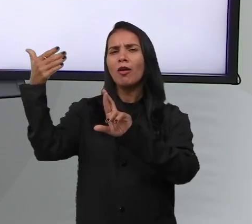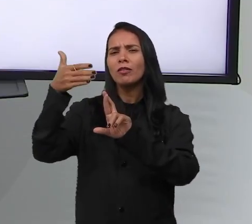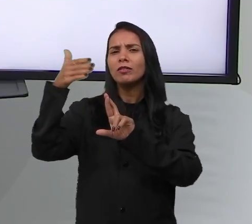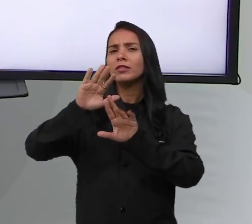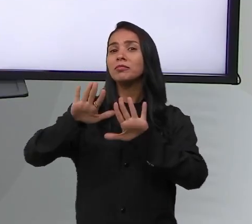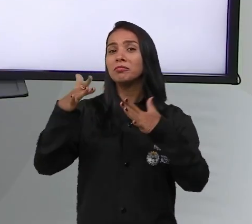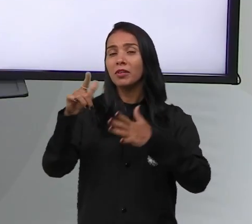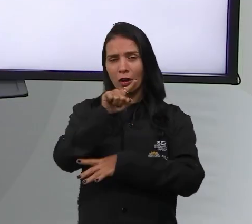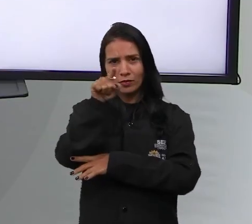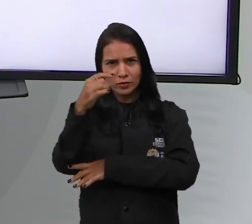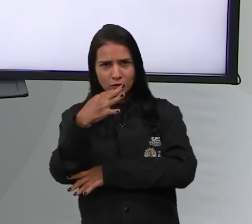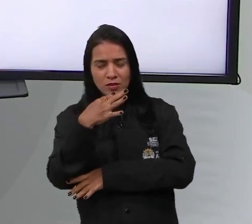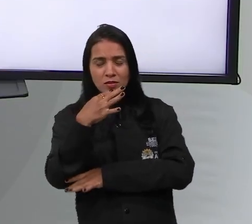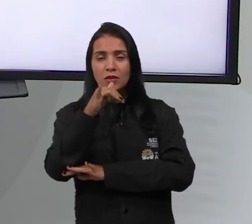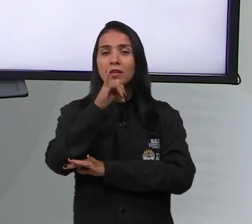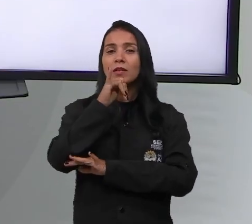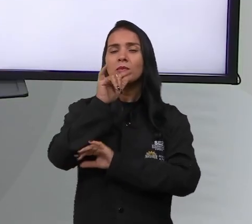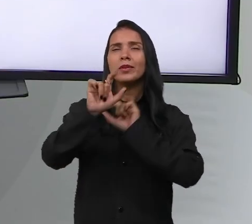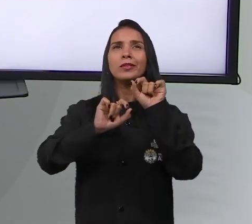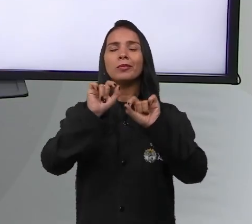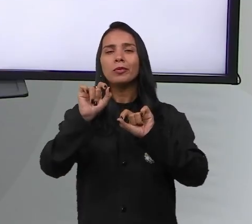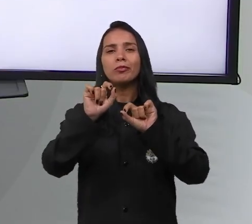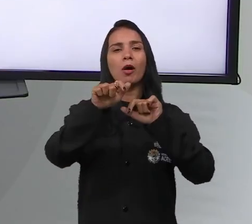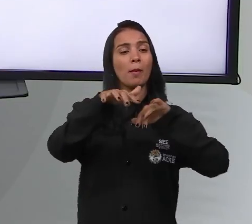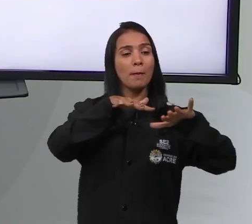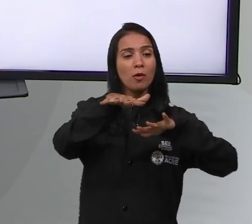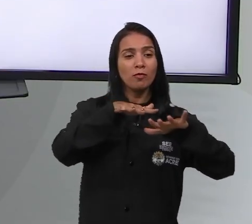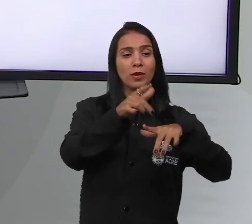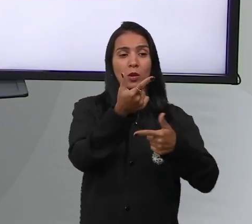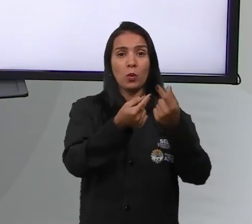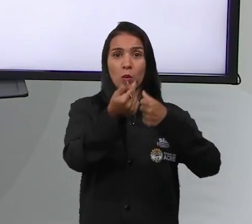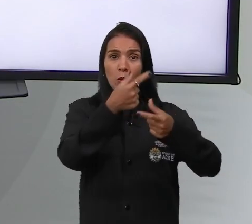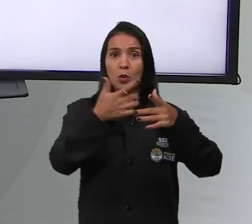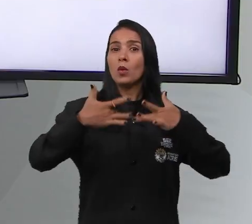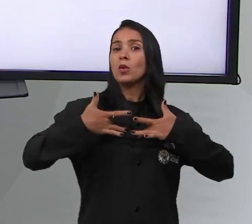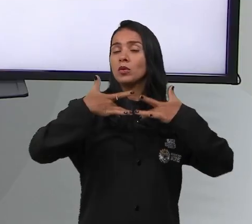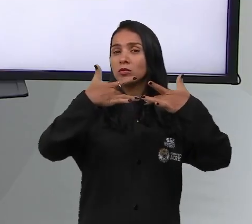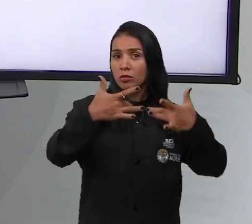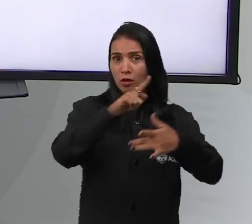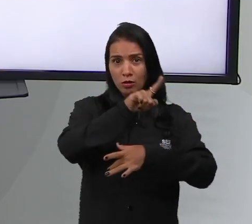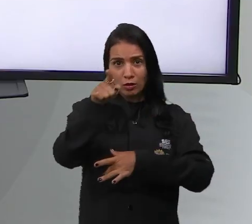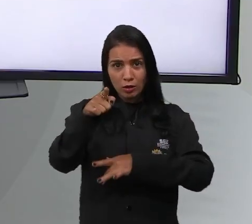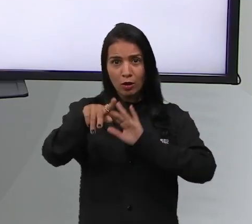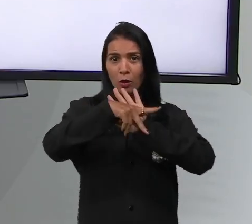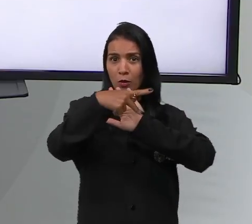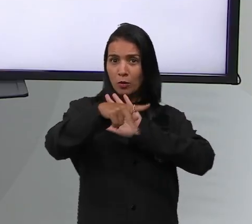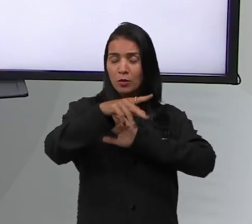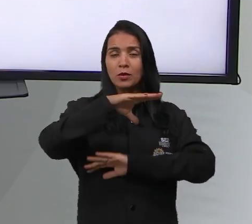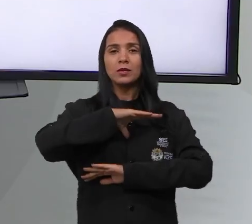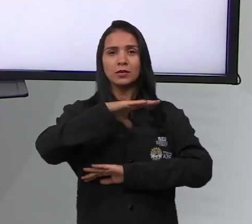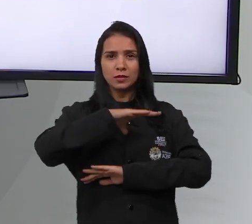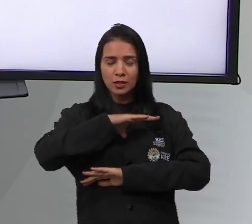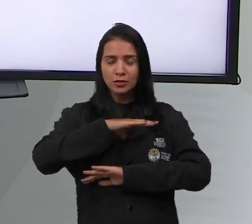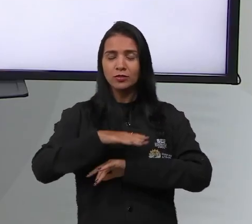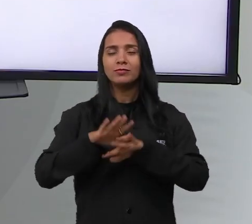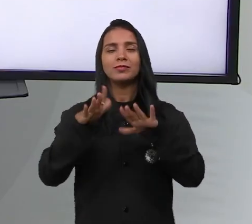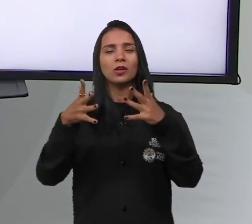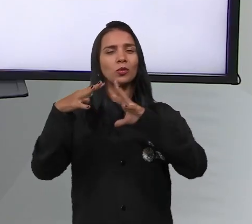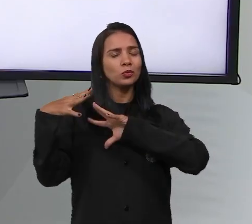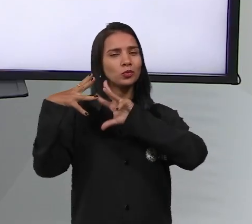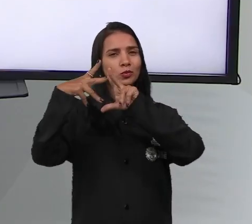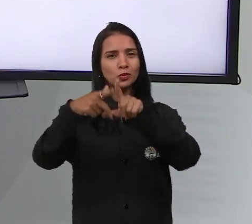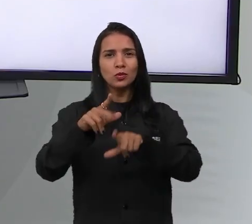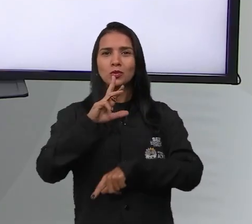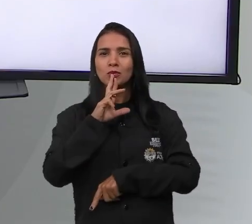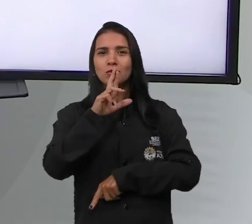exemplo, conhece algum movimento econômico solidário na sua cidade? Tudo isso será